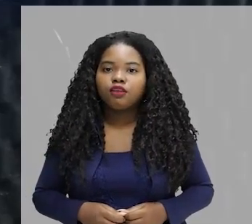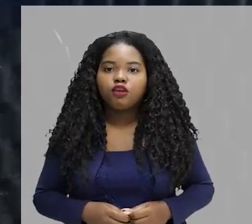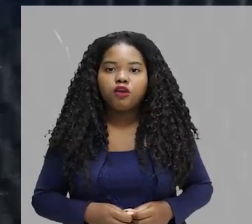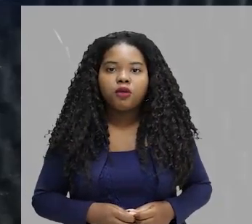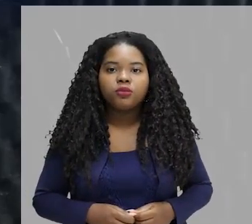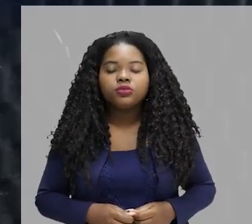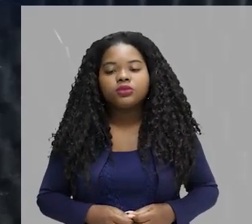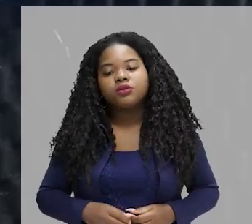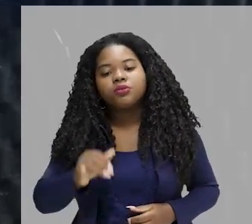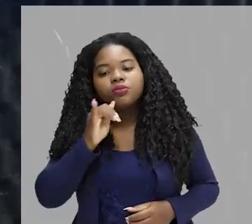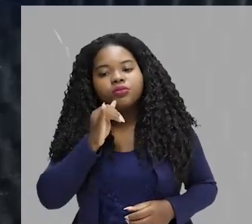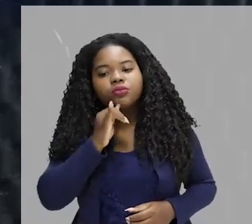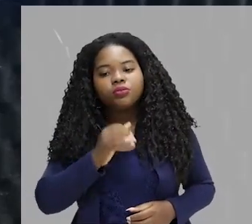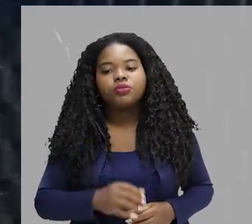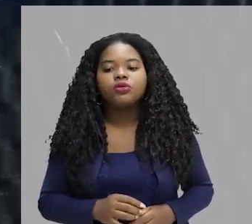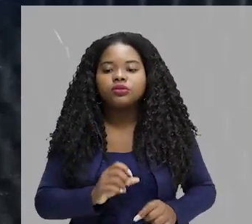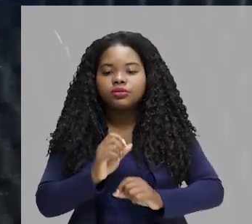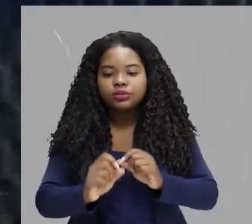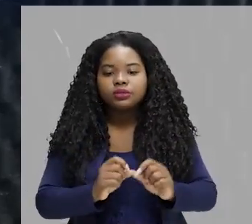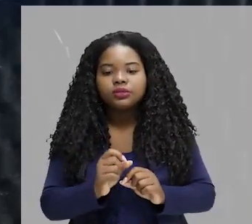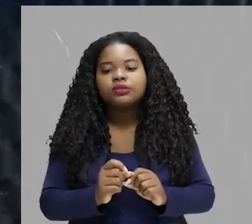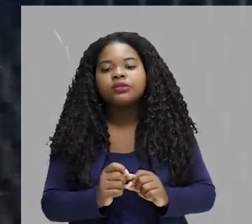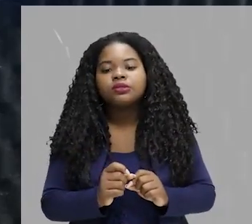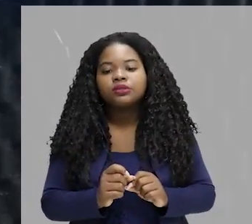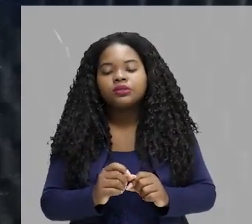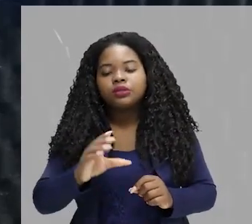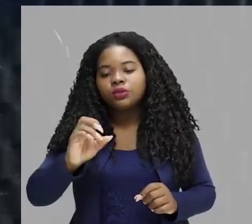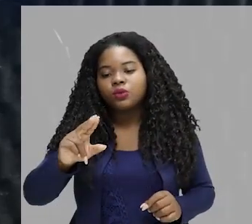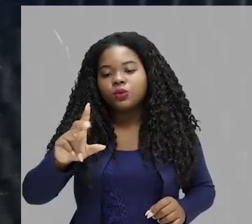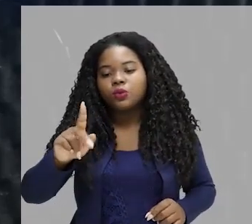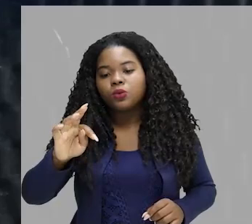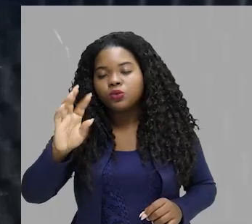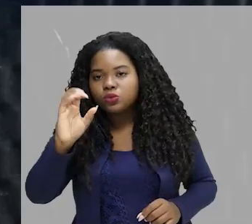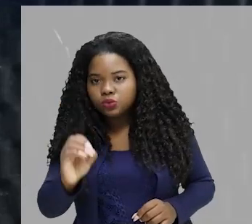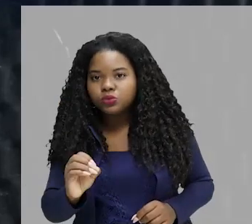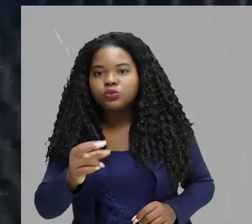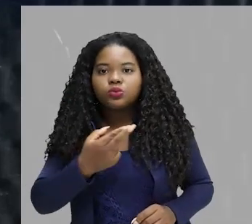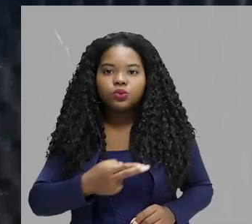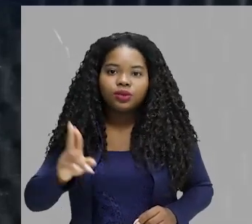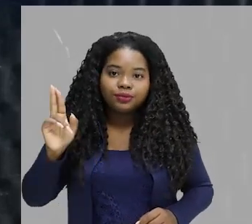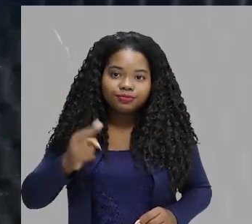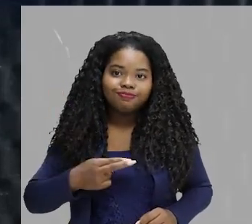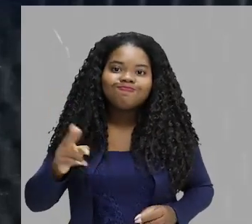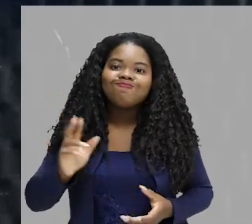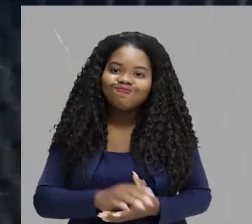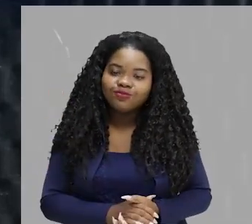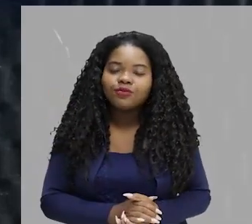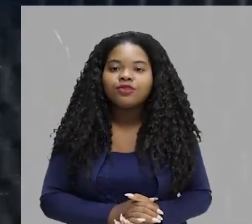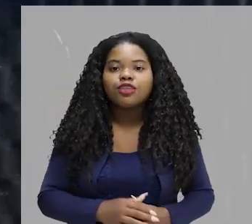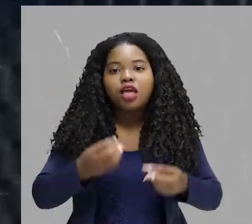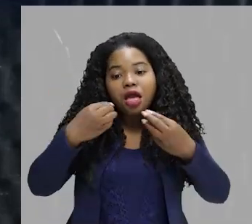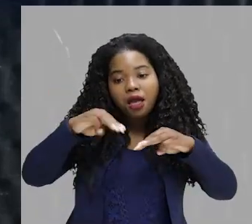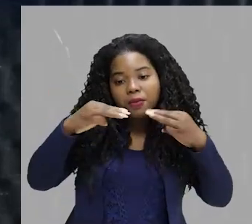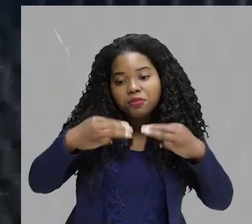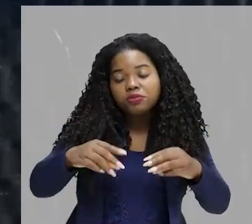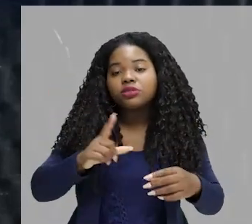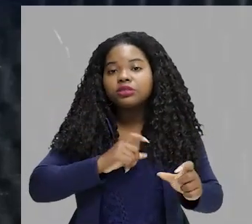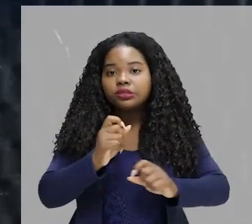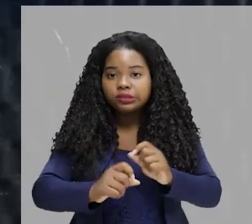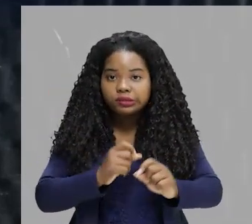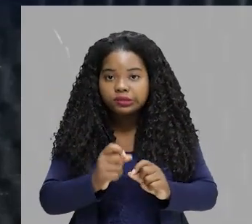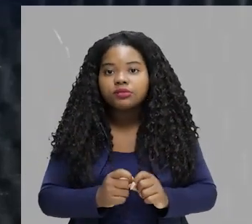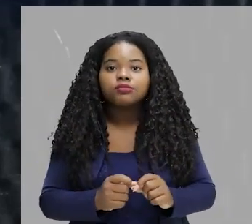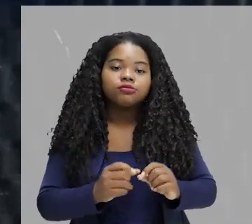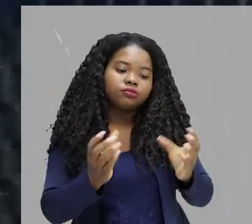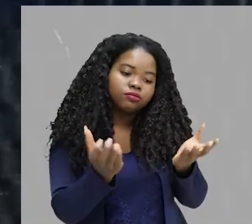nos cultos religiosos, sejam eles de que religião a gente está falando, a música é um elemento muito presente. Os hinos de louvor na igreja